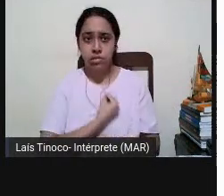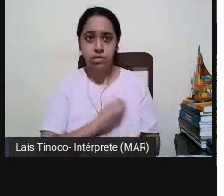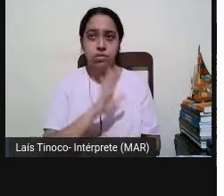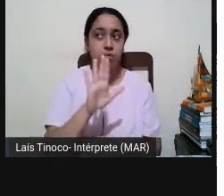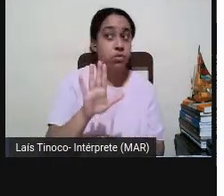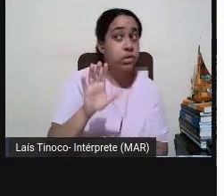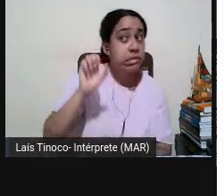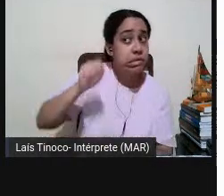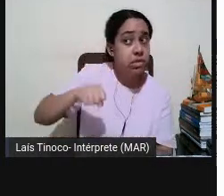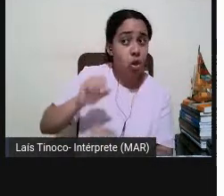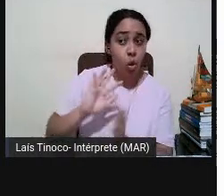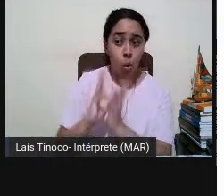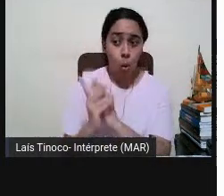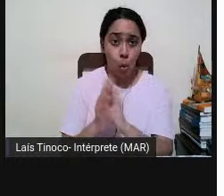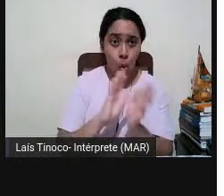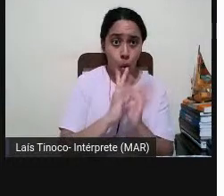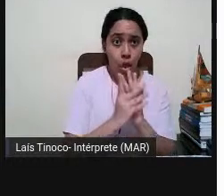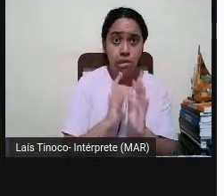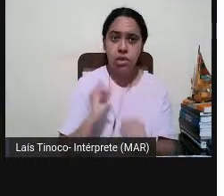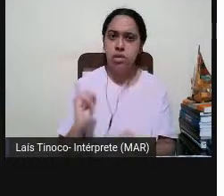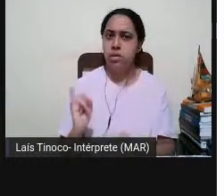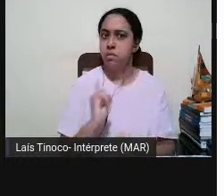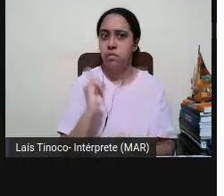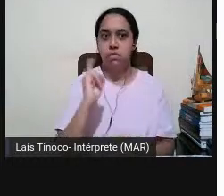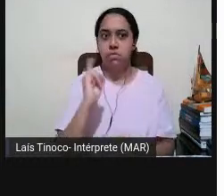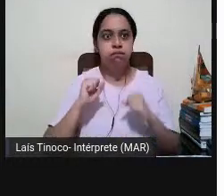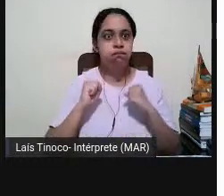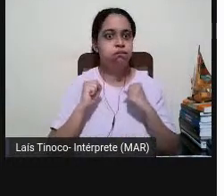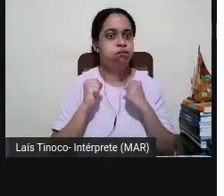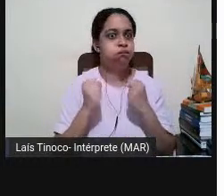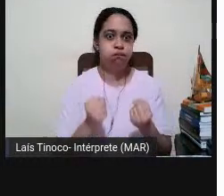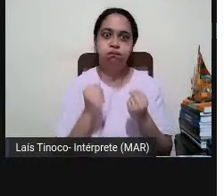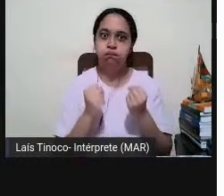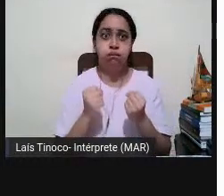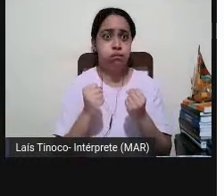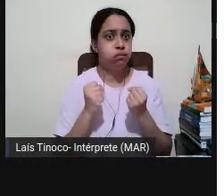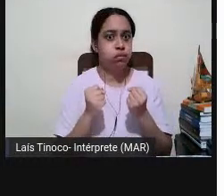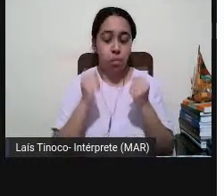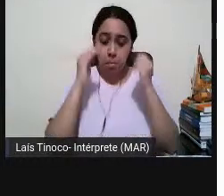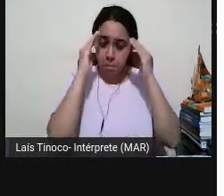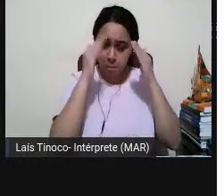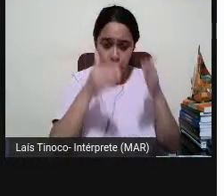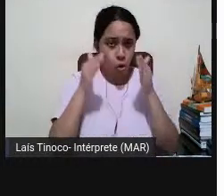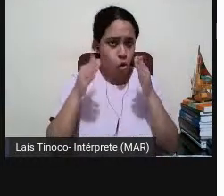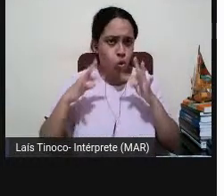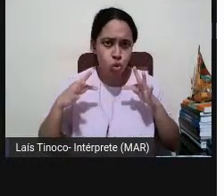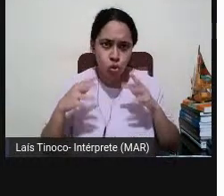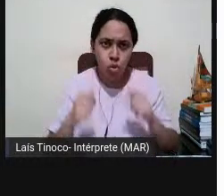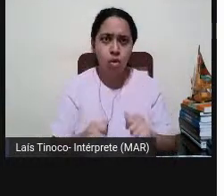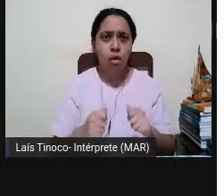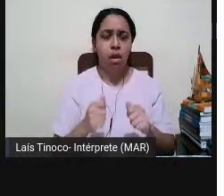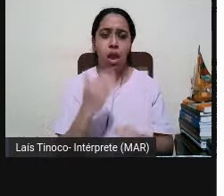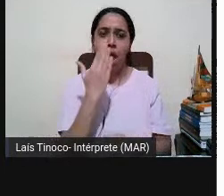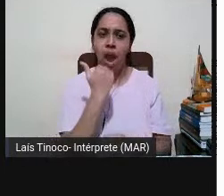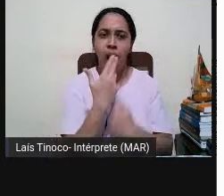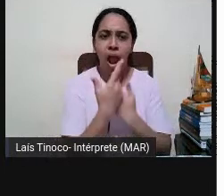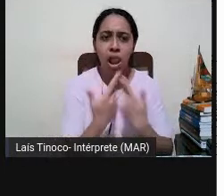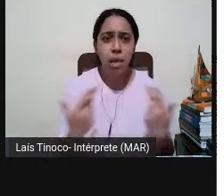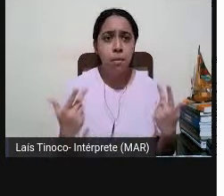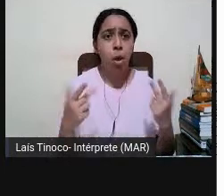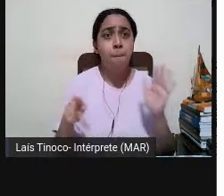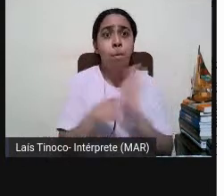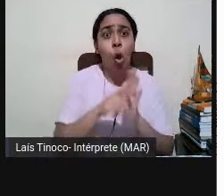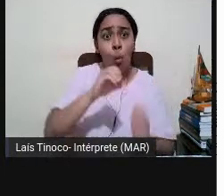corais eles têm uma importância absurda na verdade é em toda a cadeia de produção alimento dos